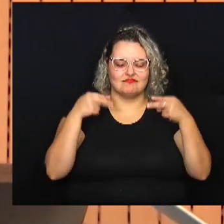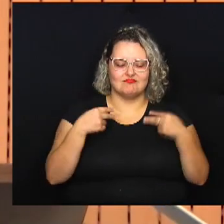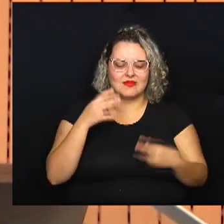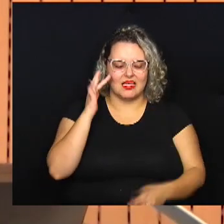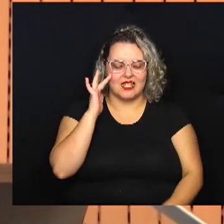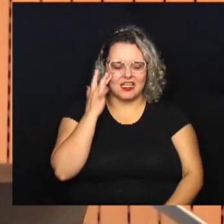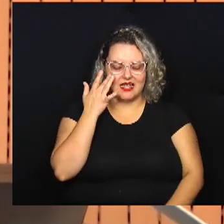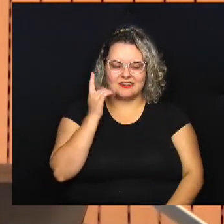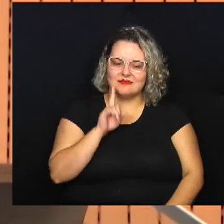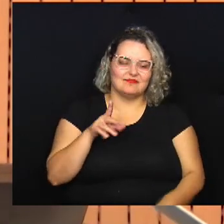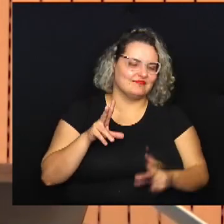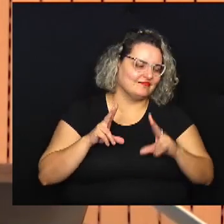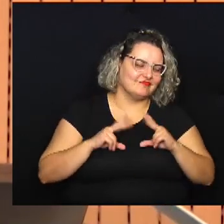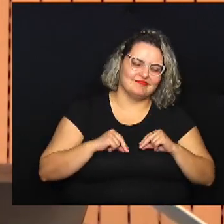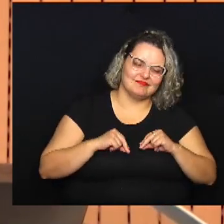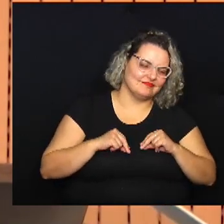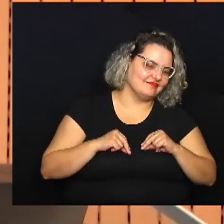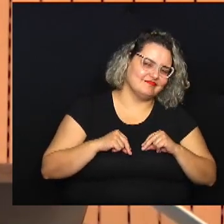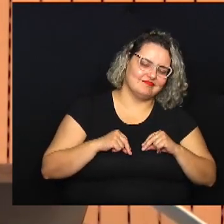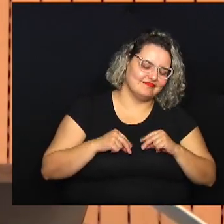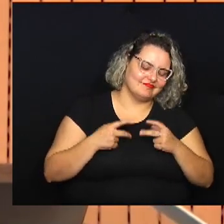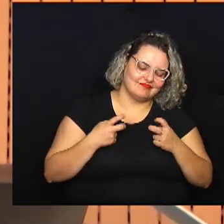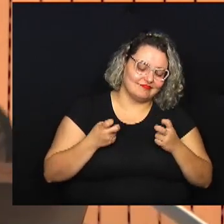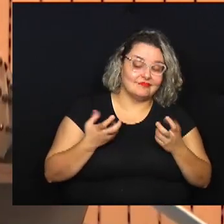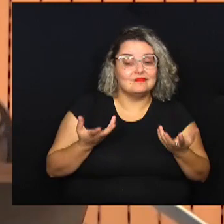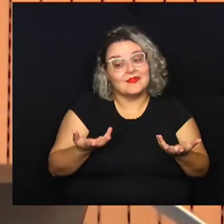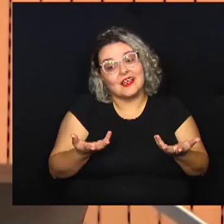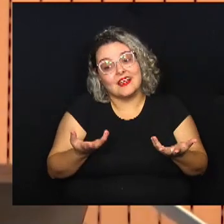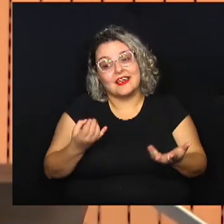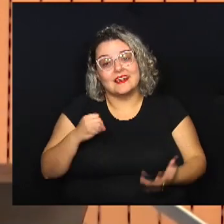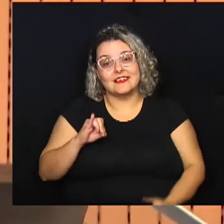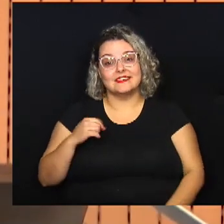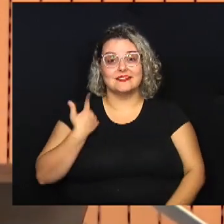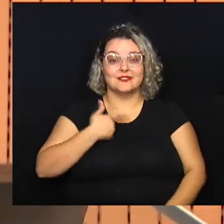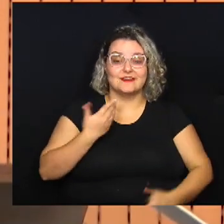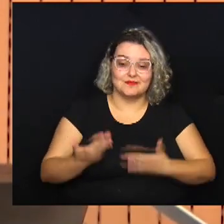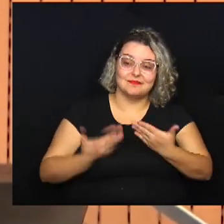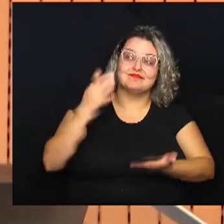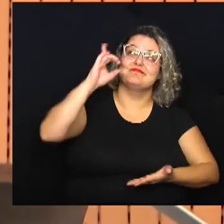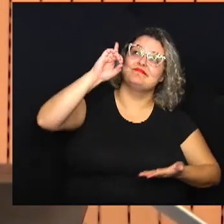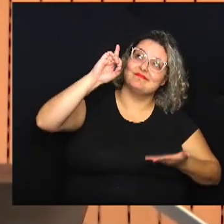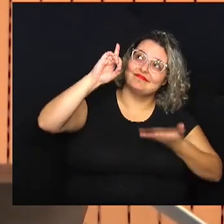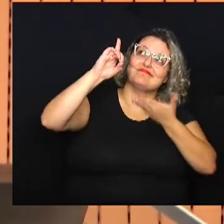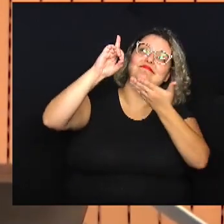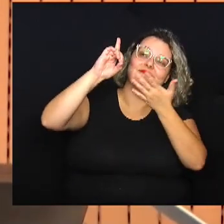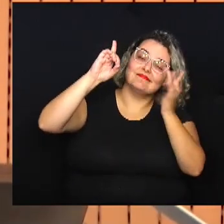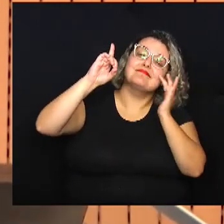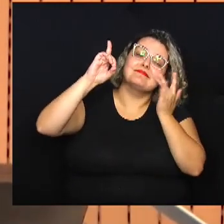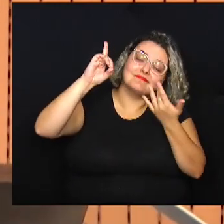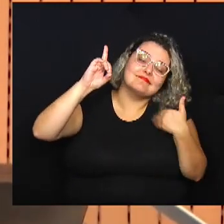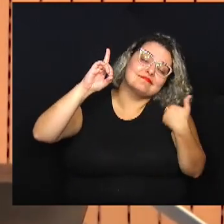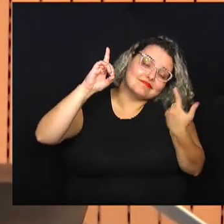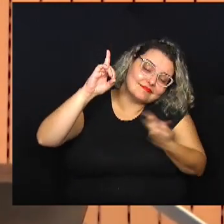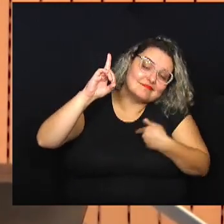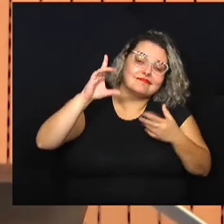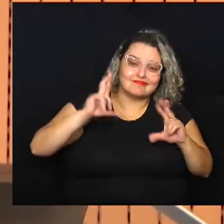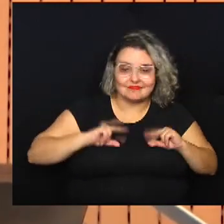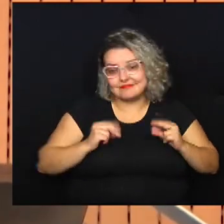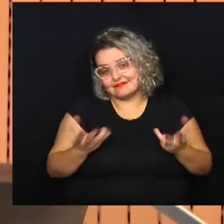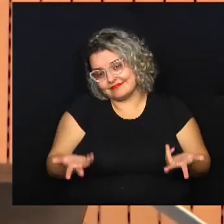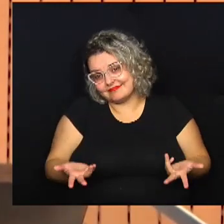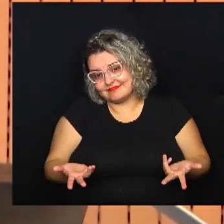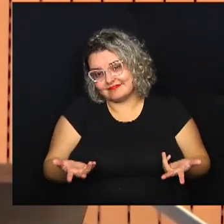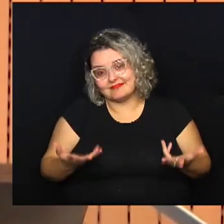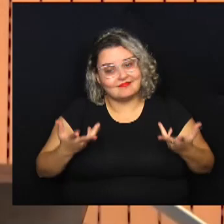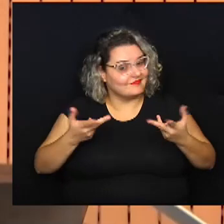não mereço tanto. Mas se nós servimos um Deus, que Ele acha que nós merecemos